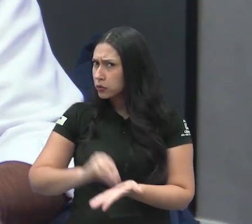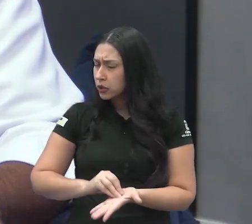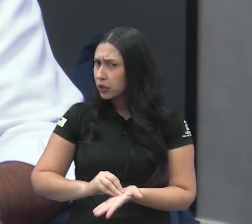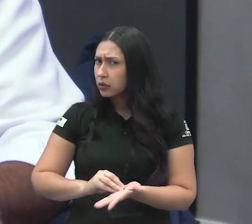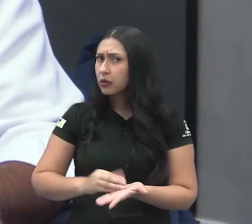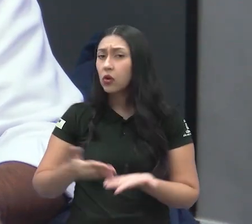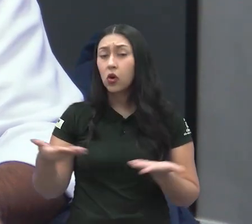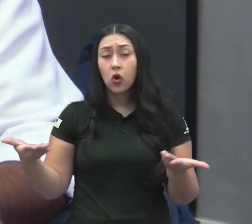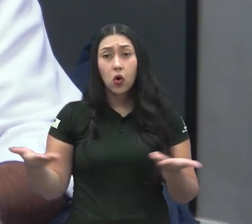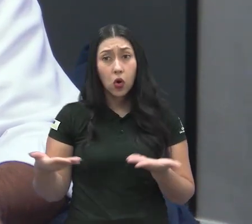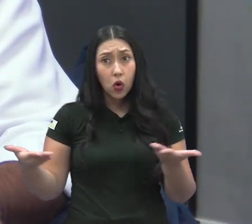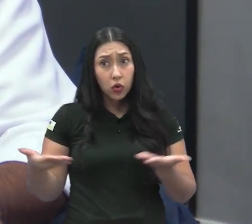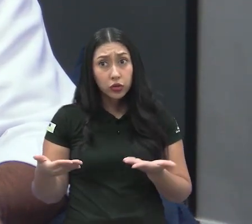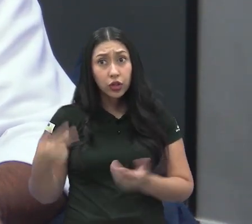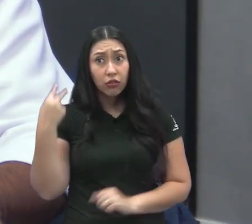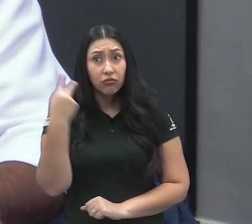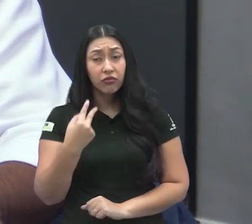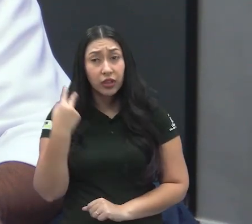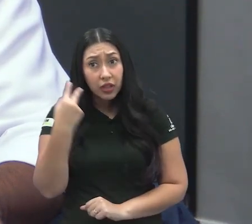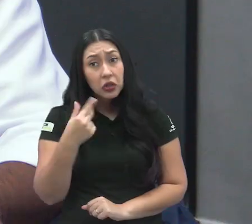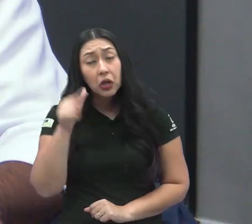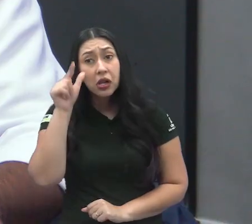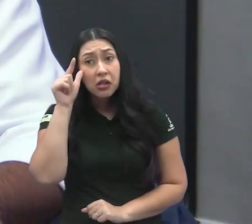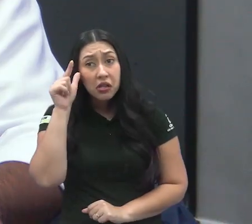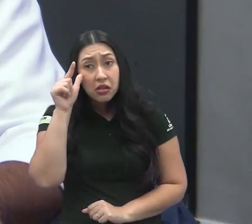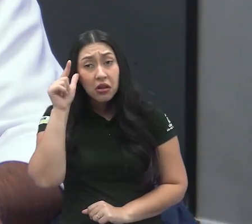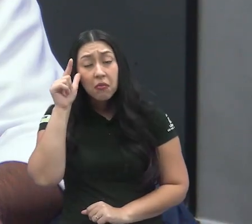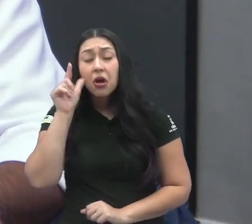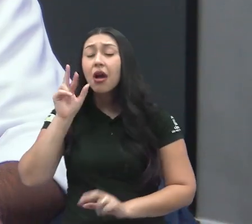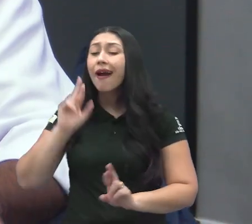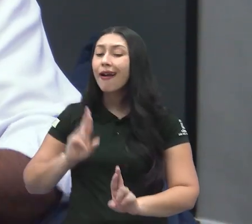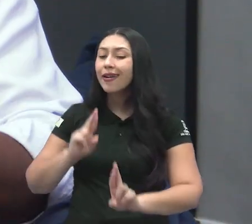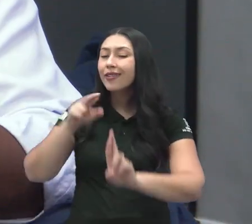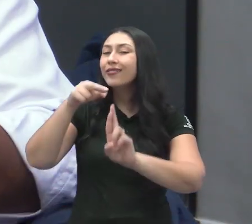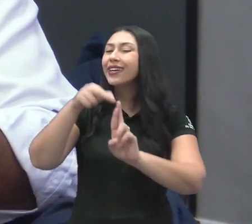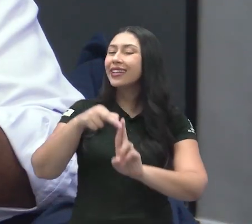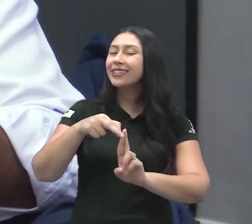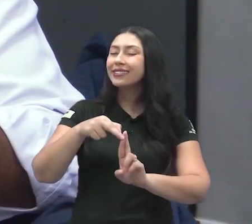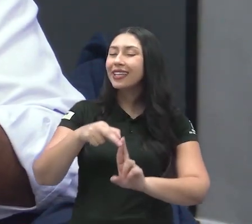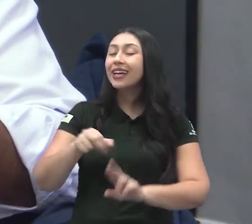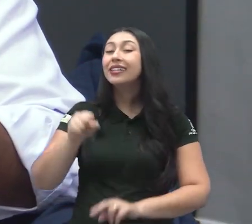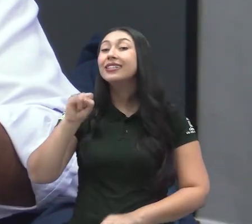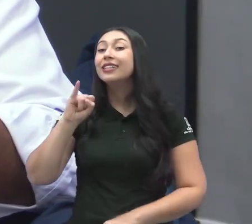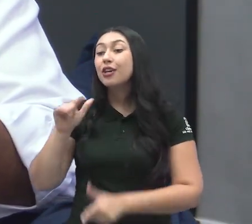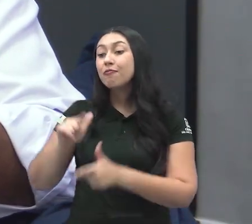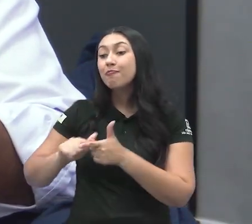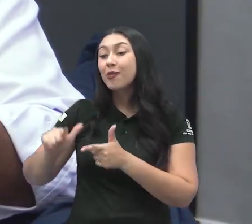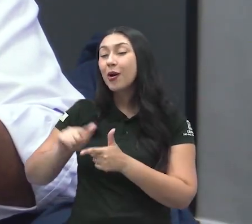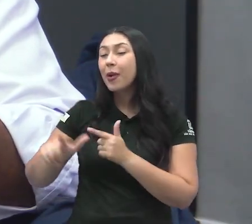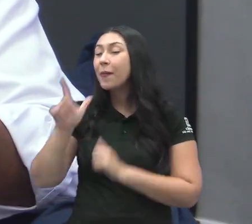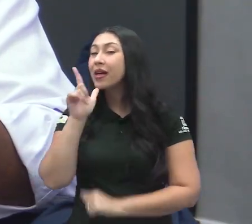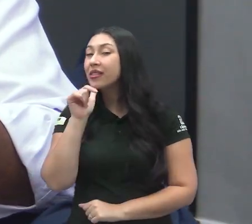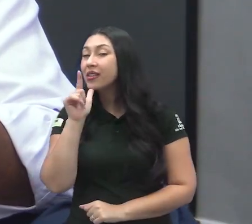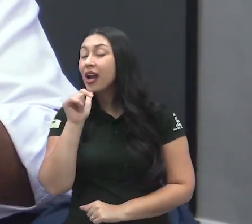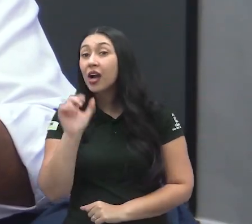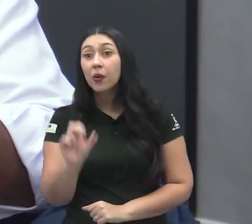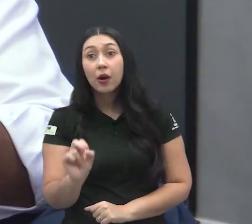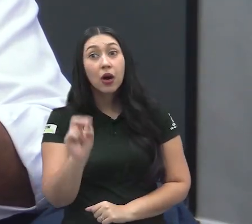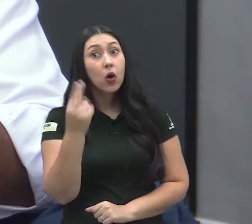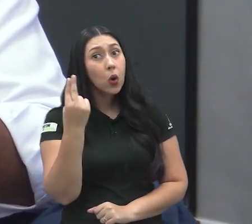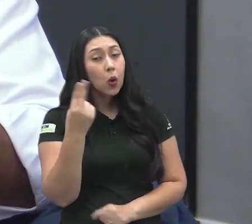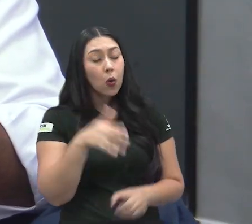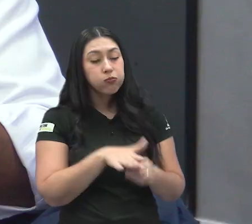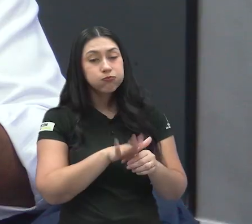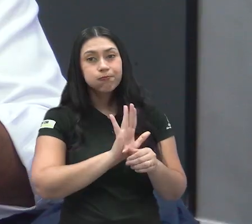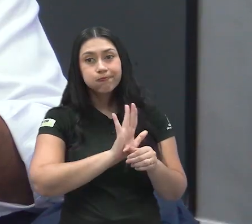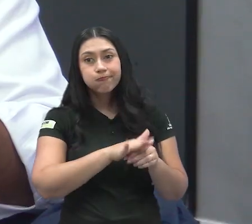na cidade. Hoje o vereador Lino Bispo é a referência quando a pessoa tem um problema de água ou um problema